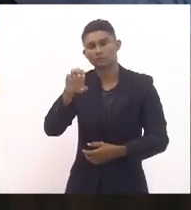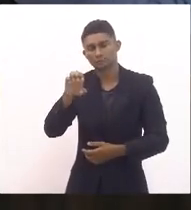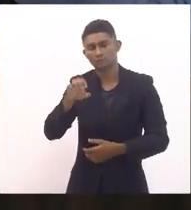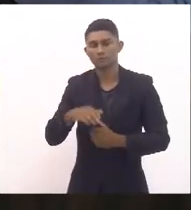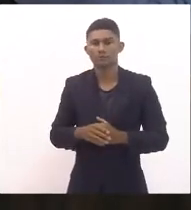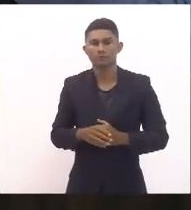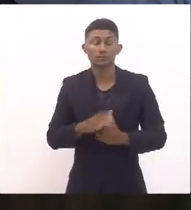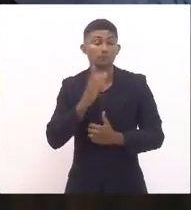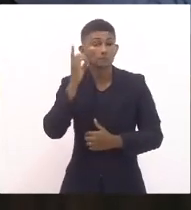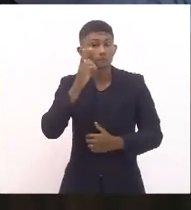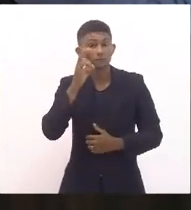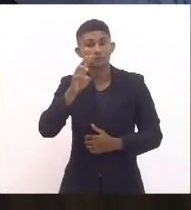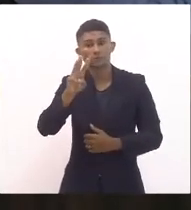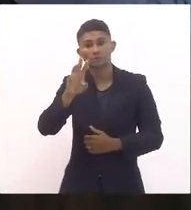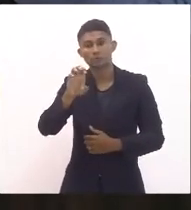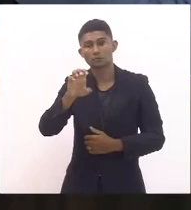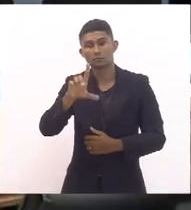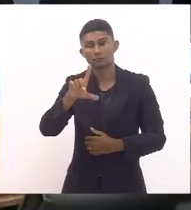Deputado Wellington José.